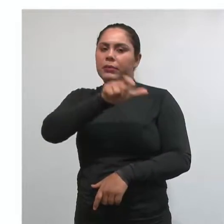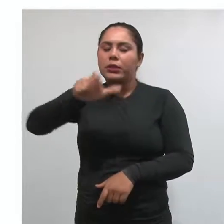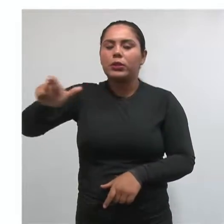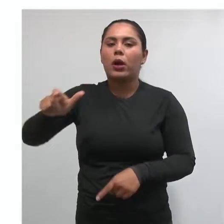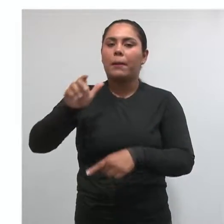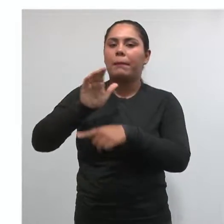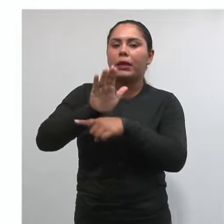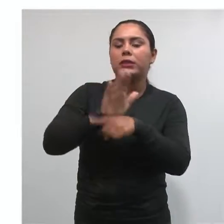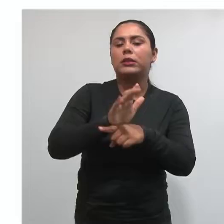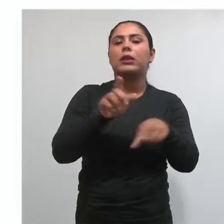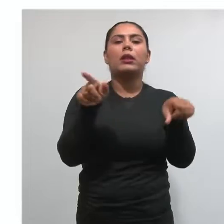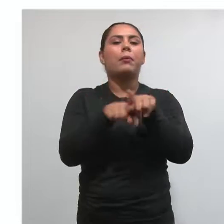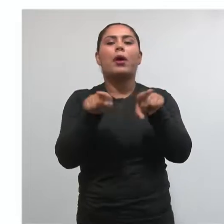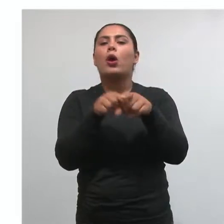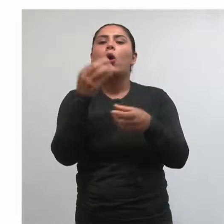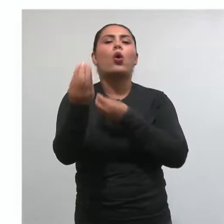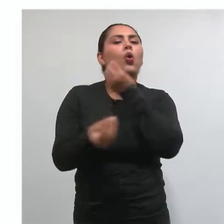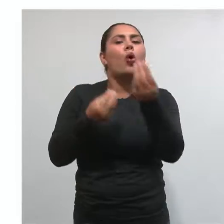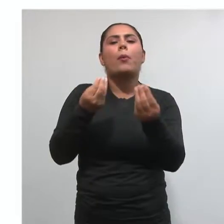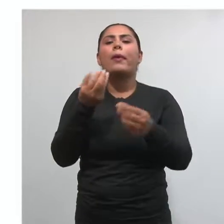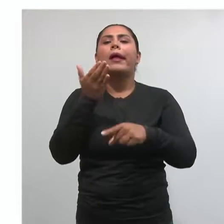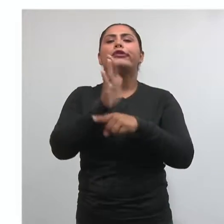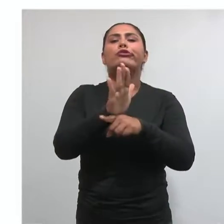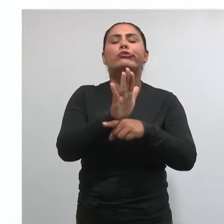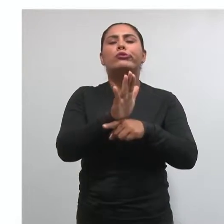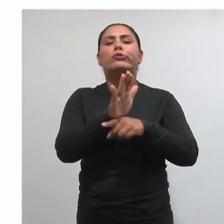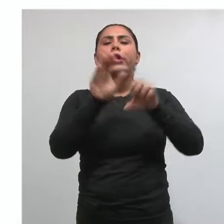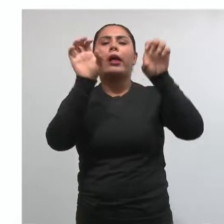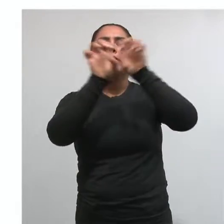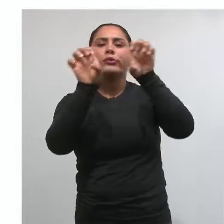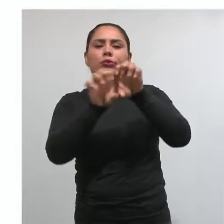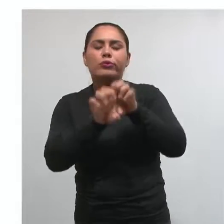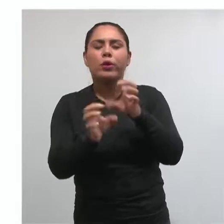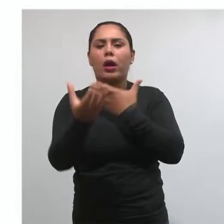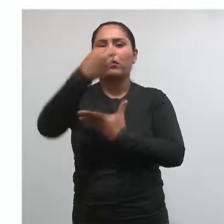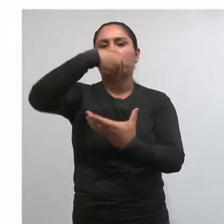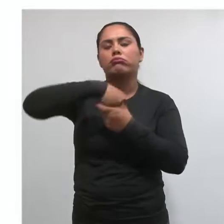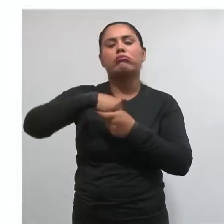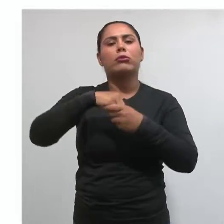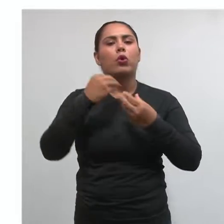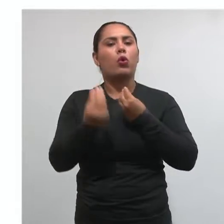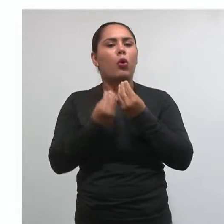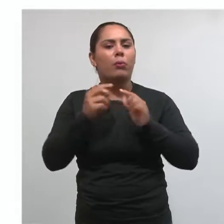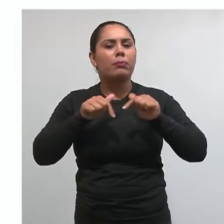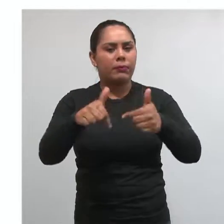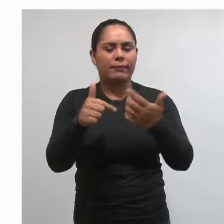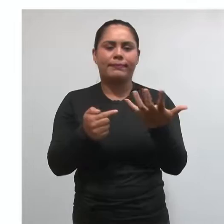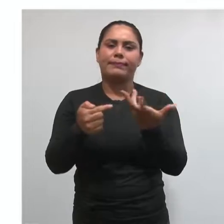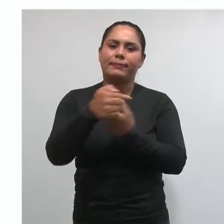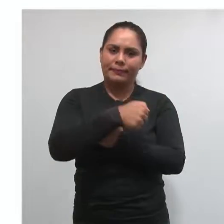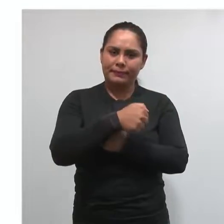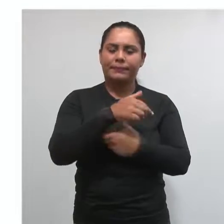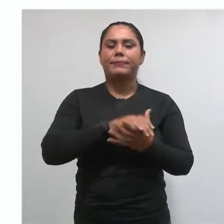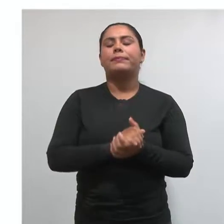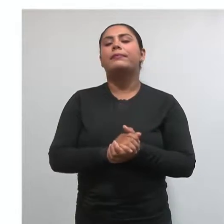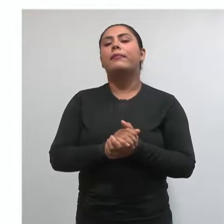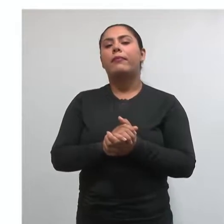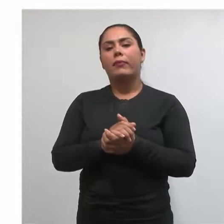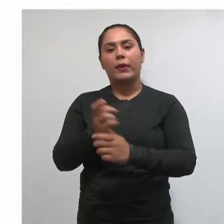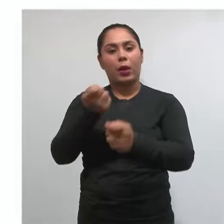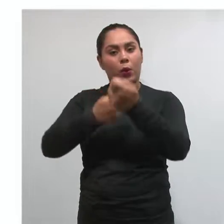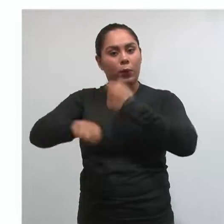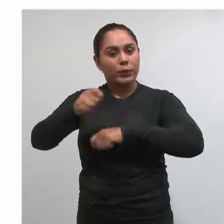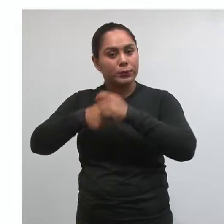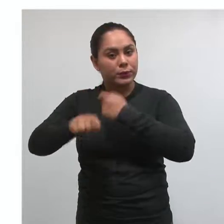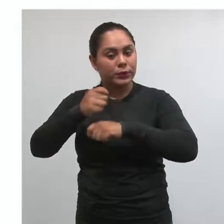também olhar como eles cooperam, como eles se estruturam em rede, como que é a governança dessa rede, etc. O administrador